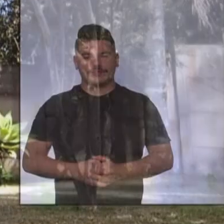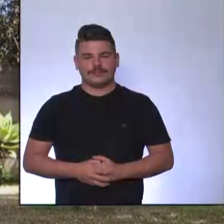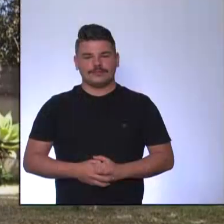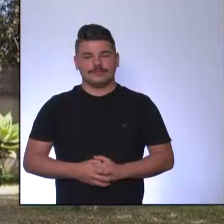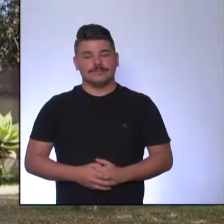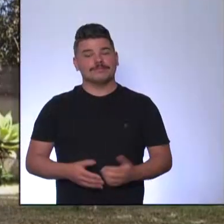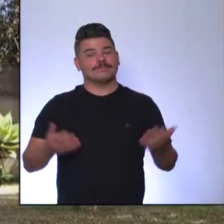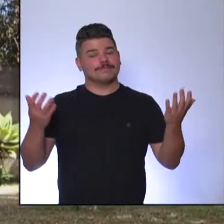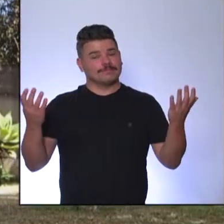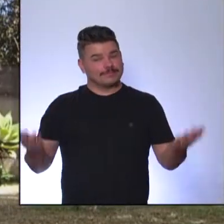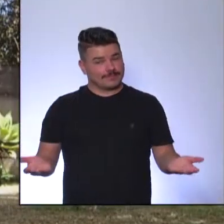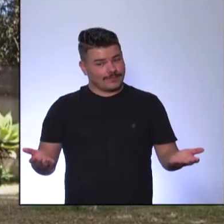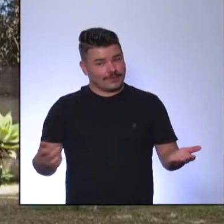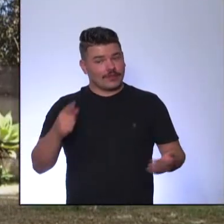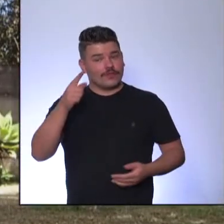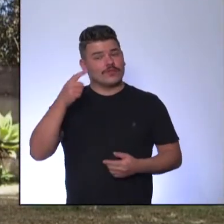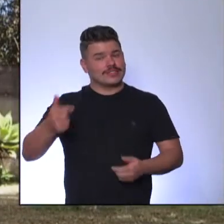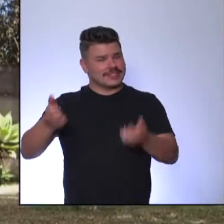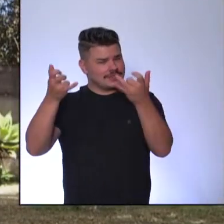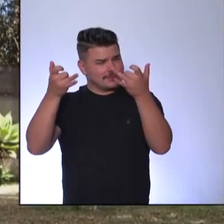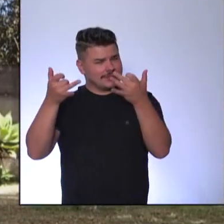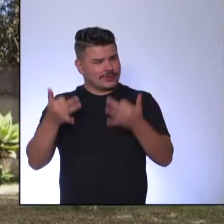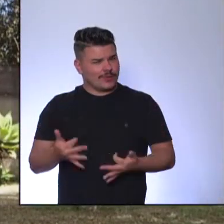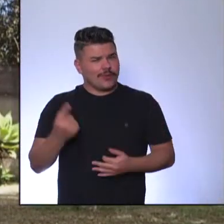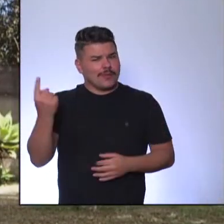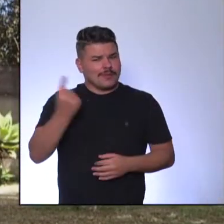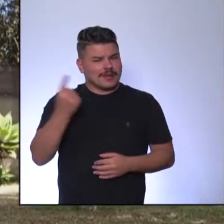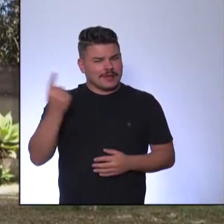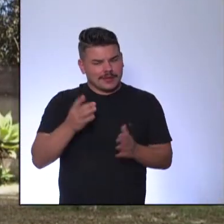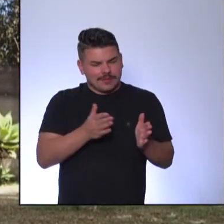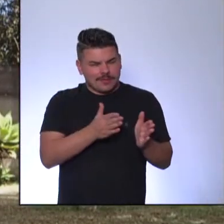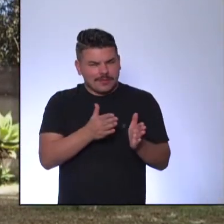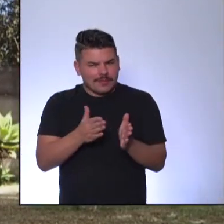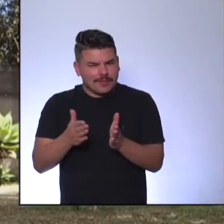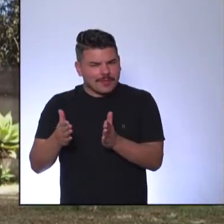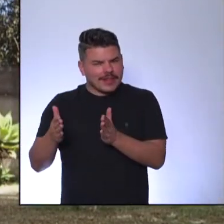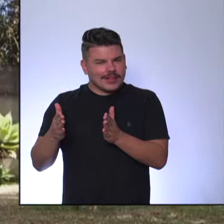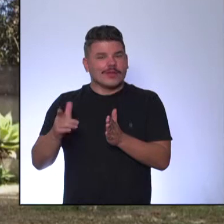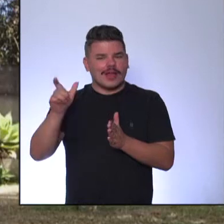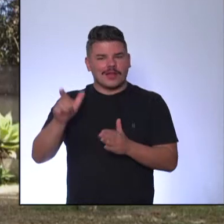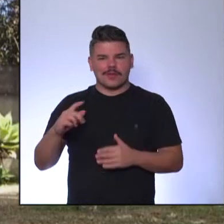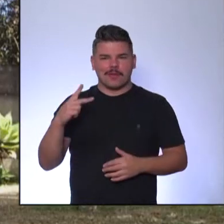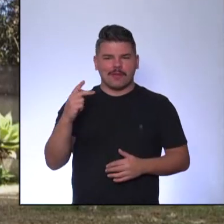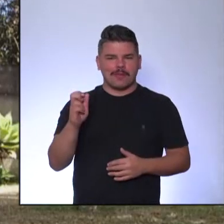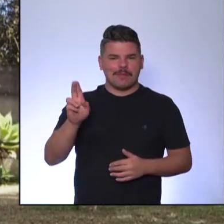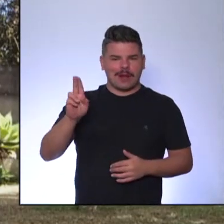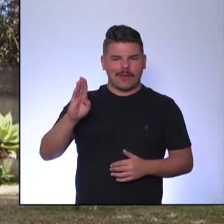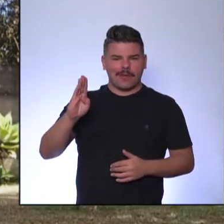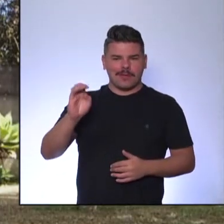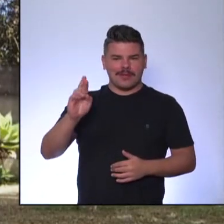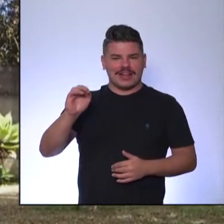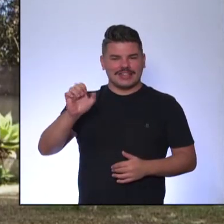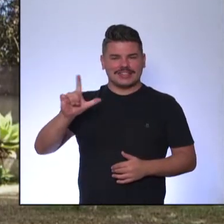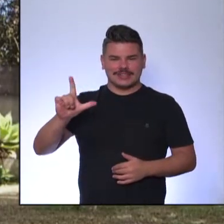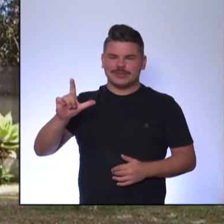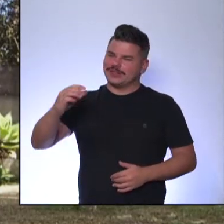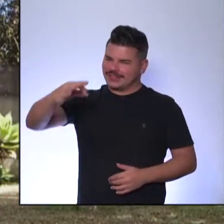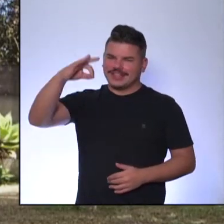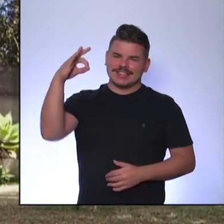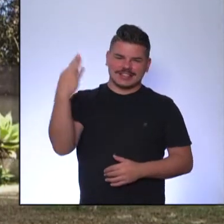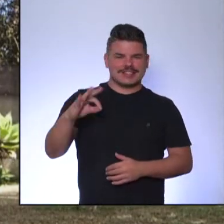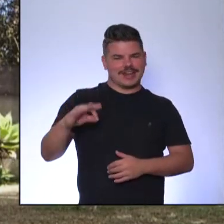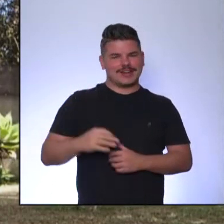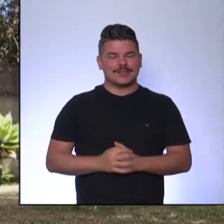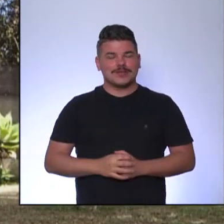Bom, se você disse que o primeiro ciclo foi o do pau-brasil, parabéns, você acertou. O pigmento da madeira